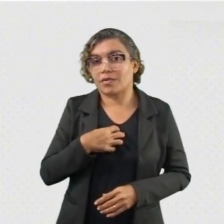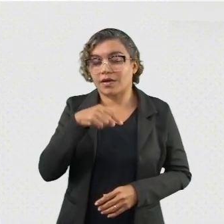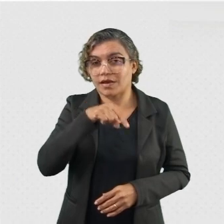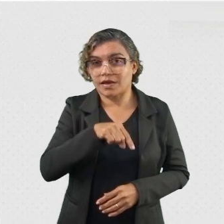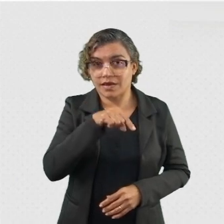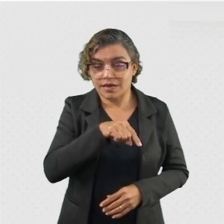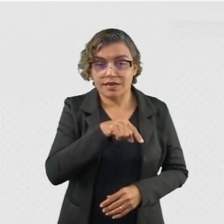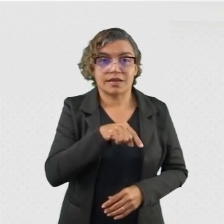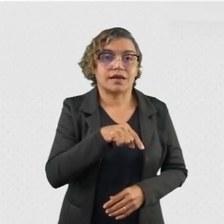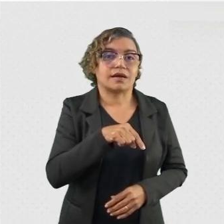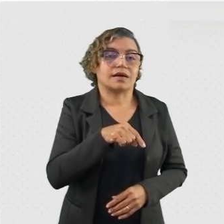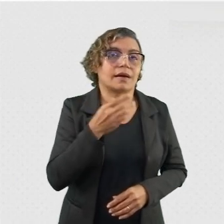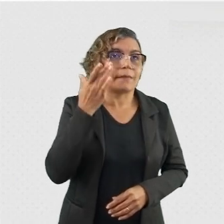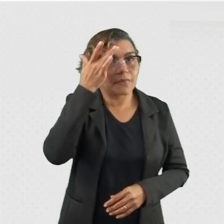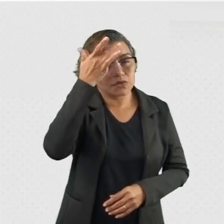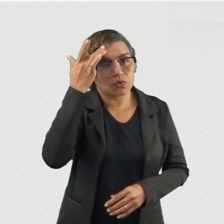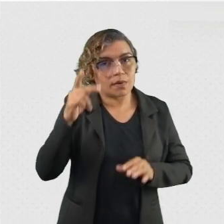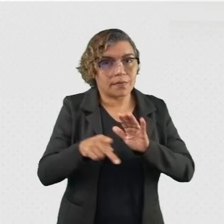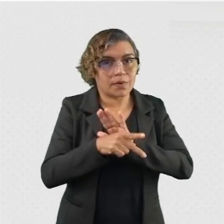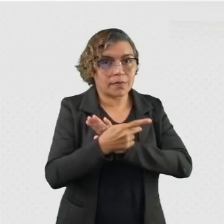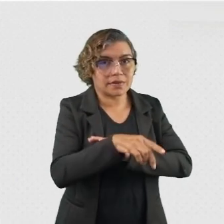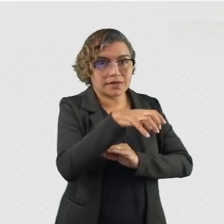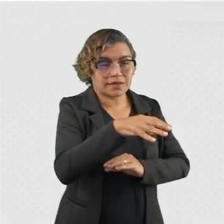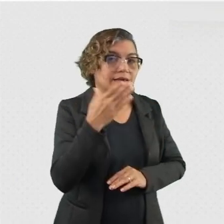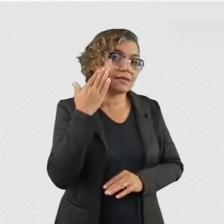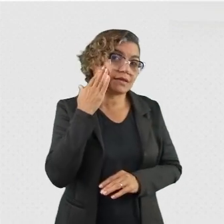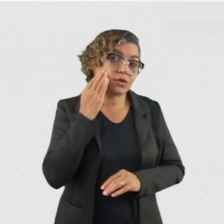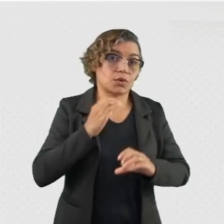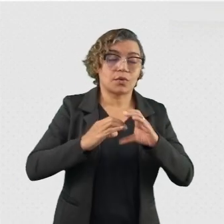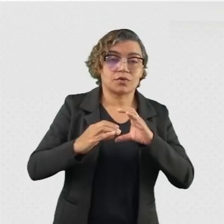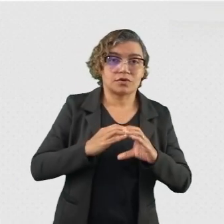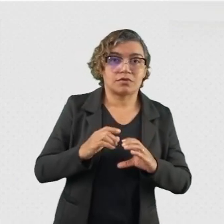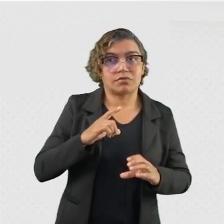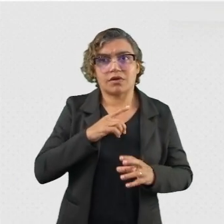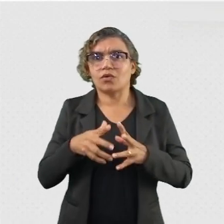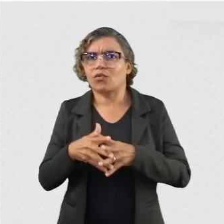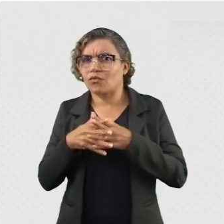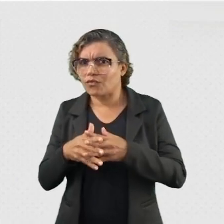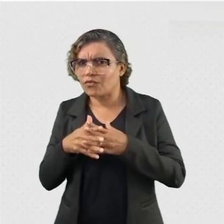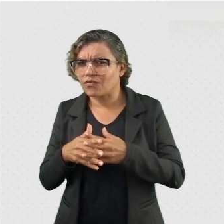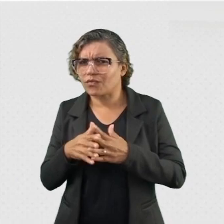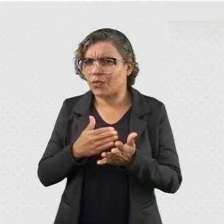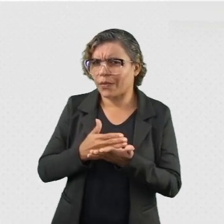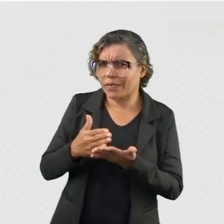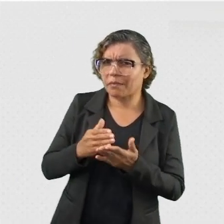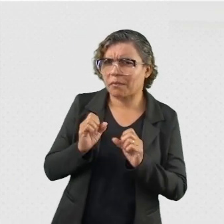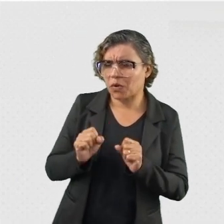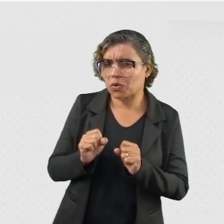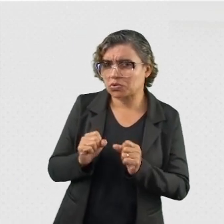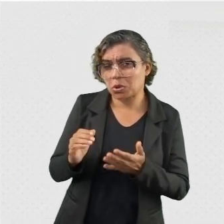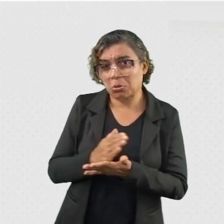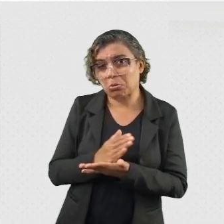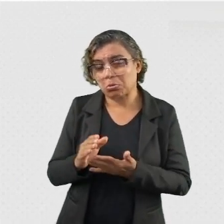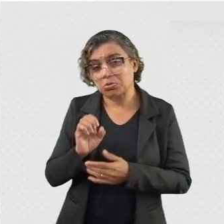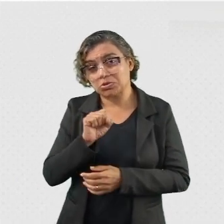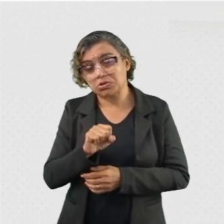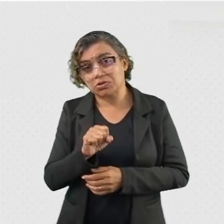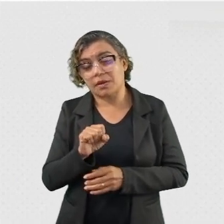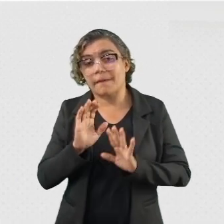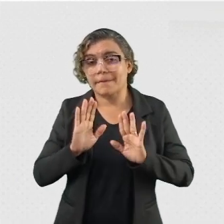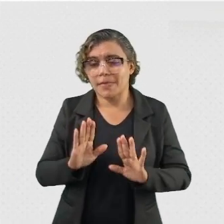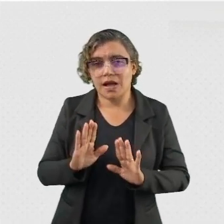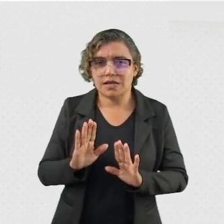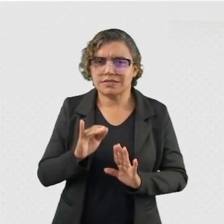americano entendeu aquela comunicação. Então, pode causar uma confusão inicial? Para alguns, sim, mas não